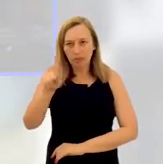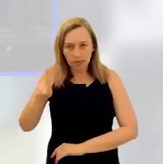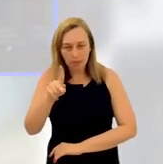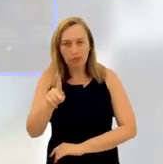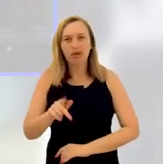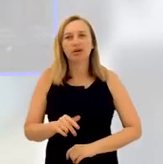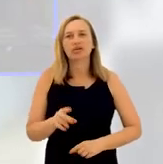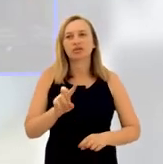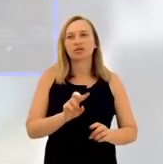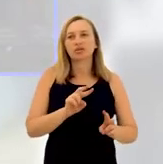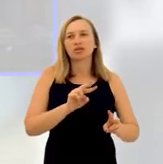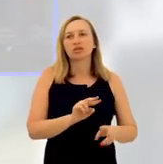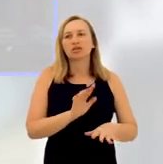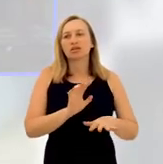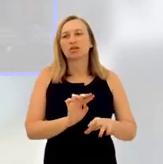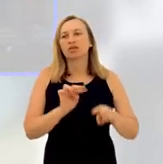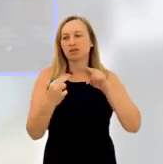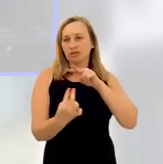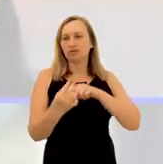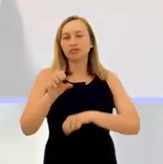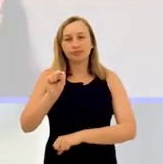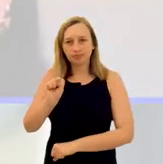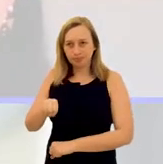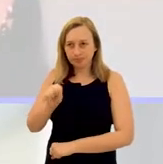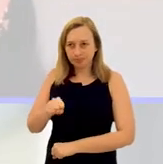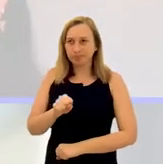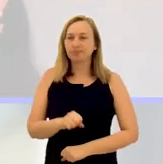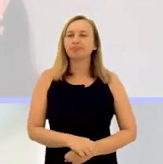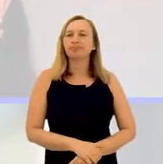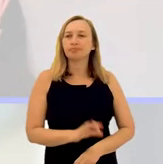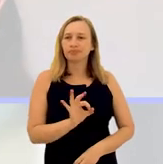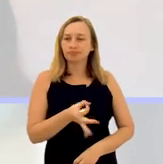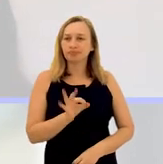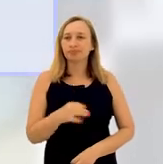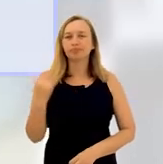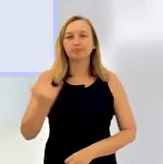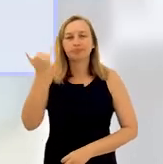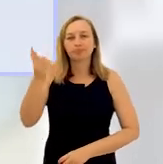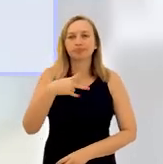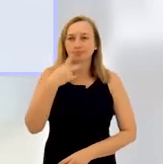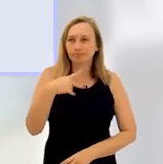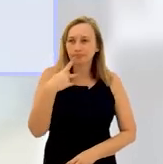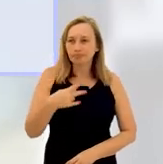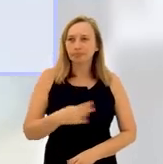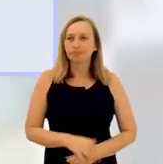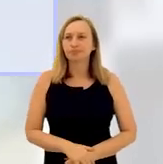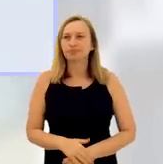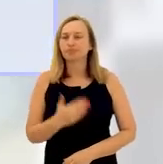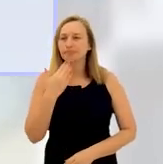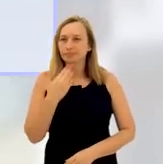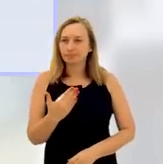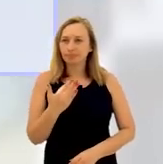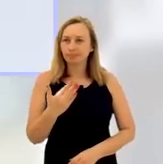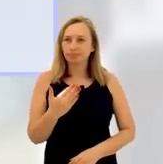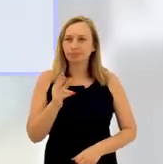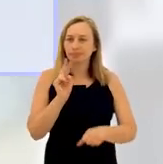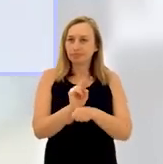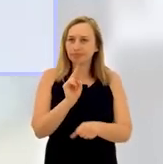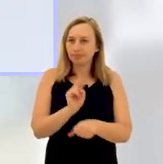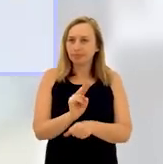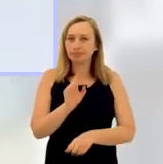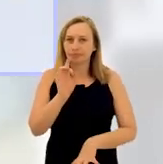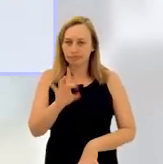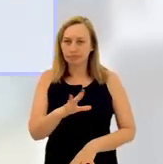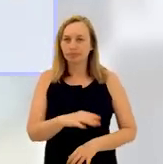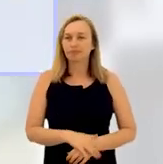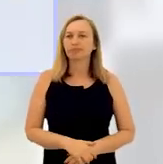fato, solicitada pelo meio digital? Sim, com toda certeza. É importante a gente falar que o pedido de medida